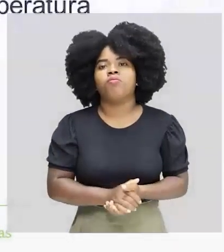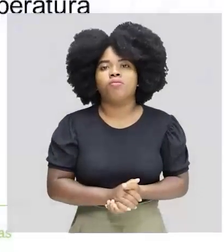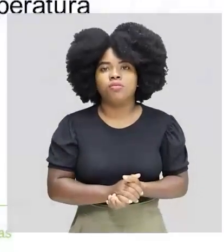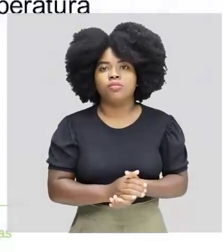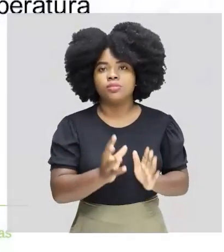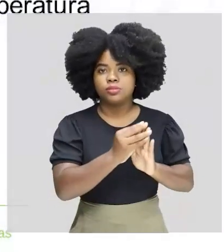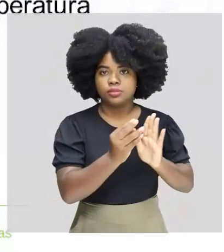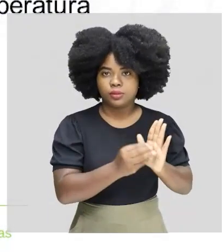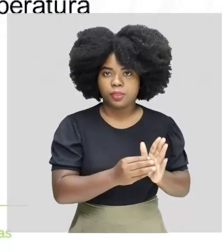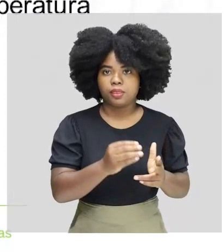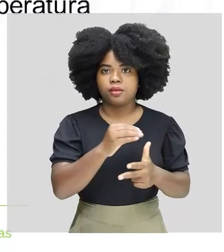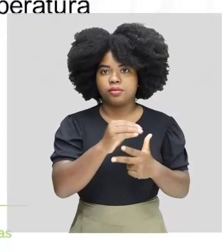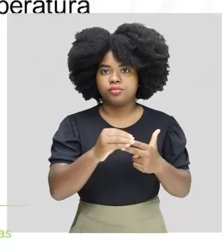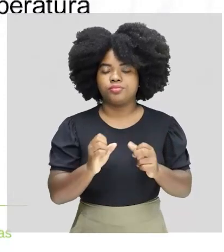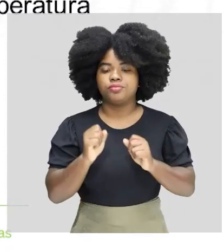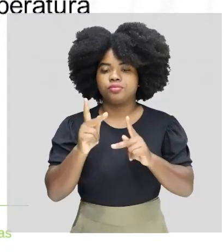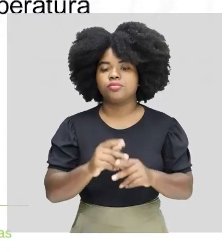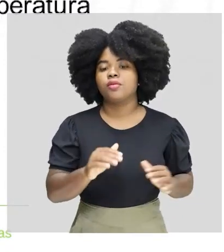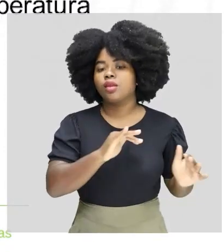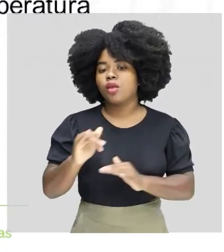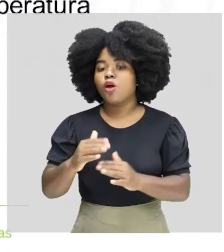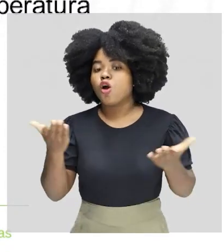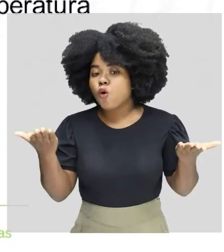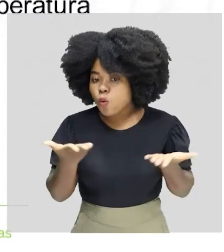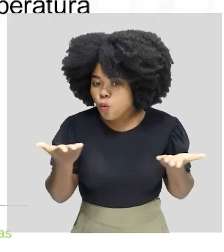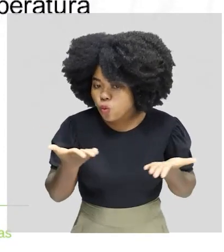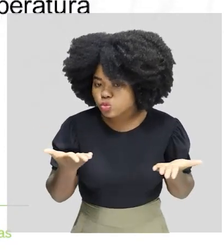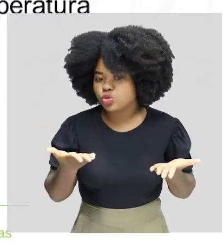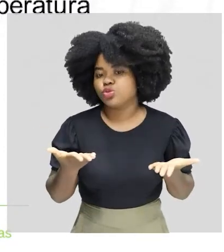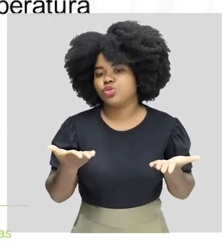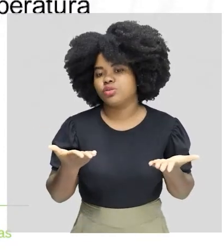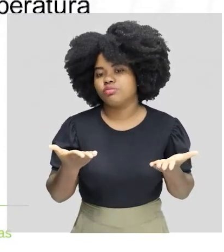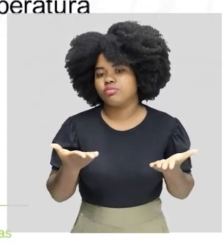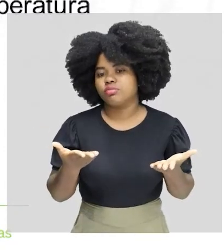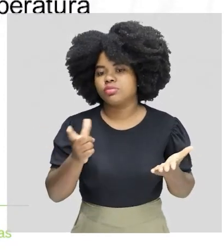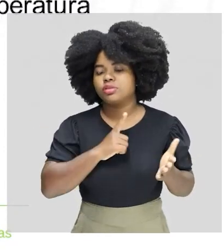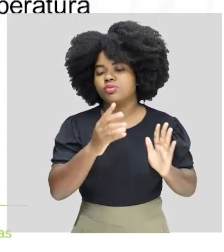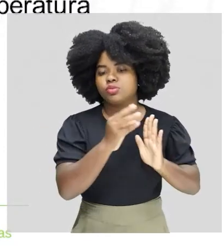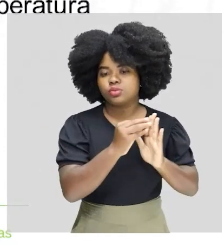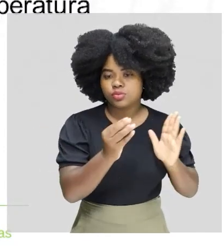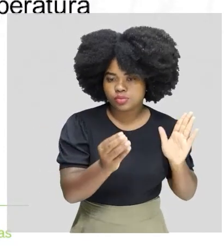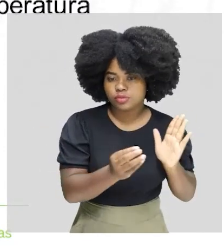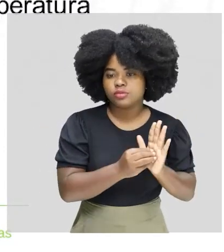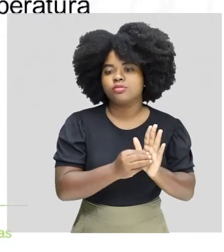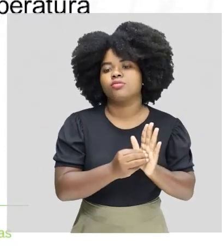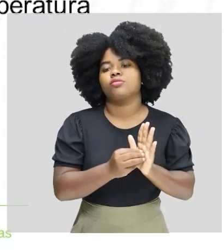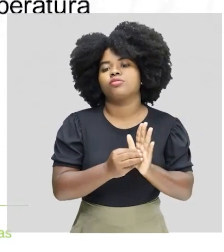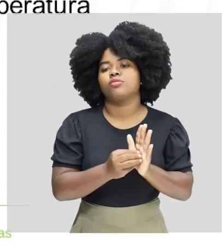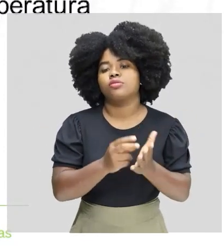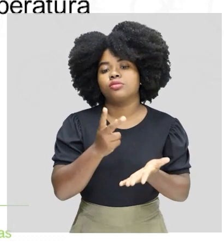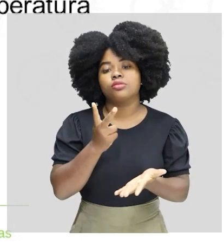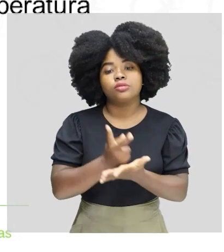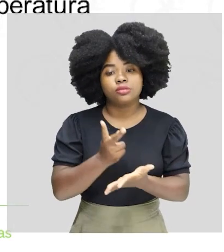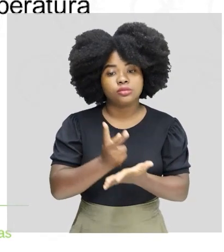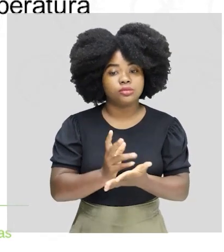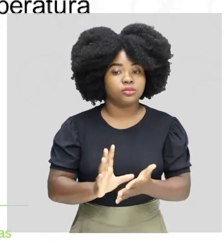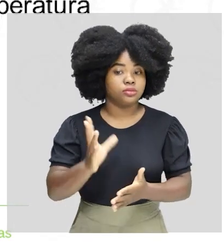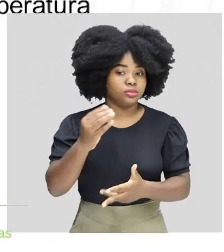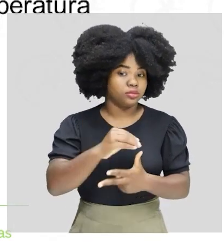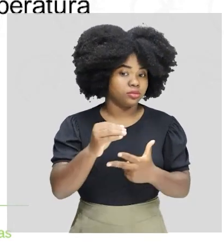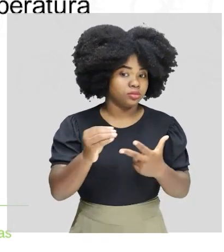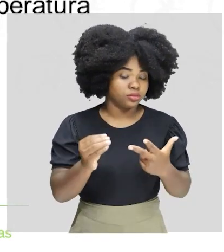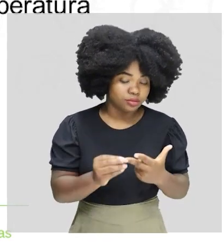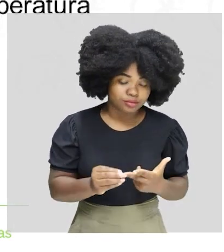estaremos abordando um tema muito recorrente, equilíbrio químico, ok? Provavelmente você vai ter